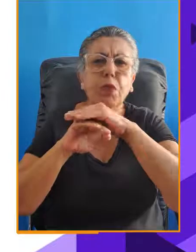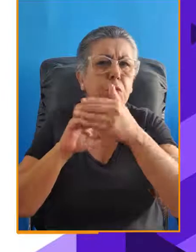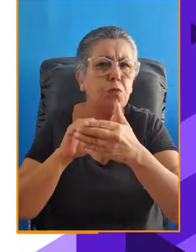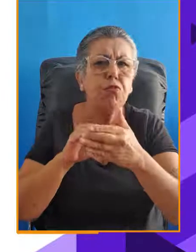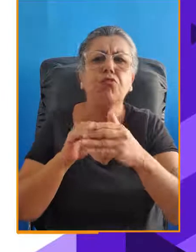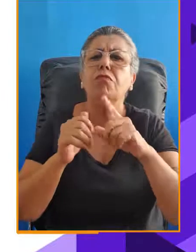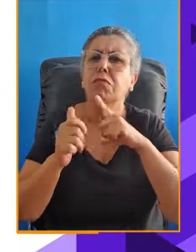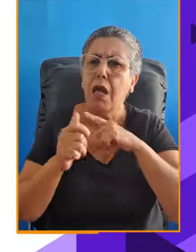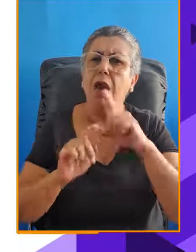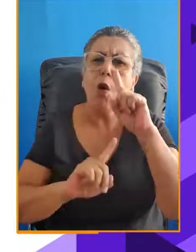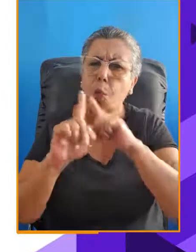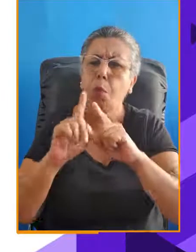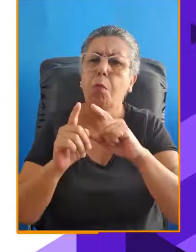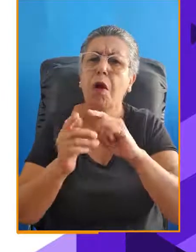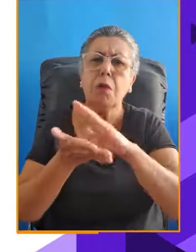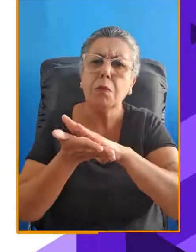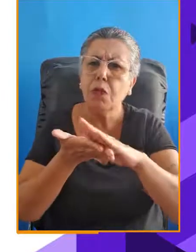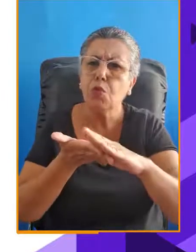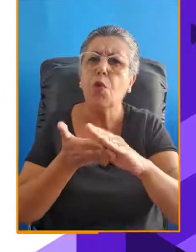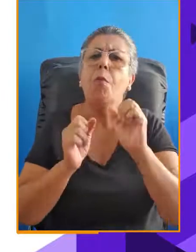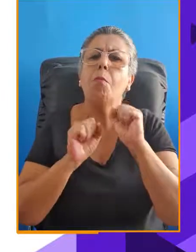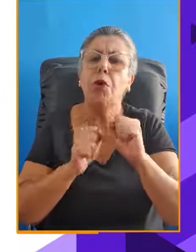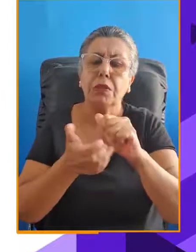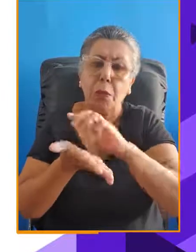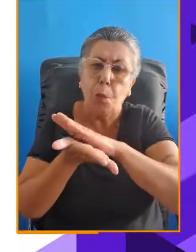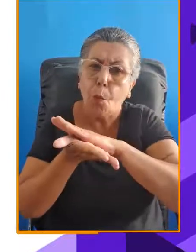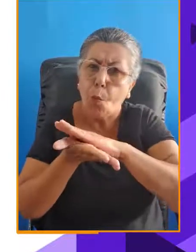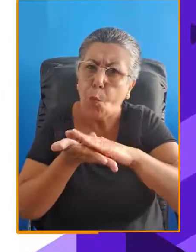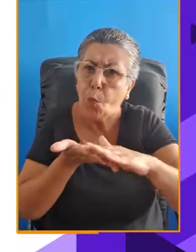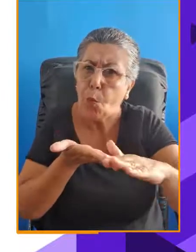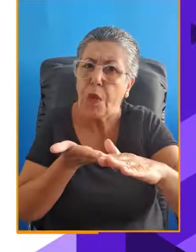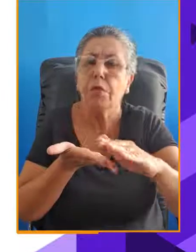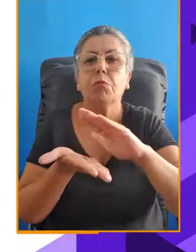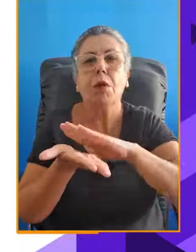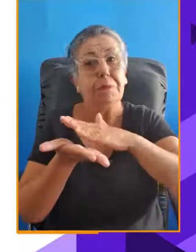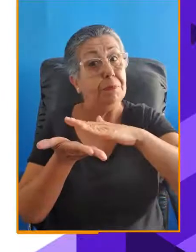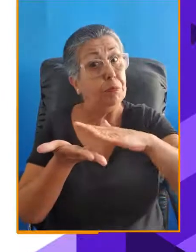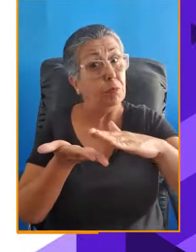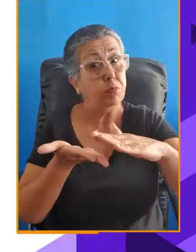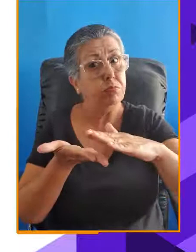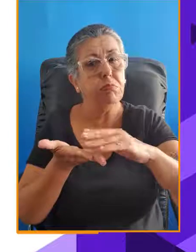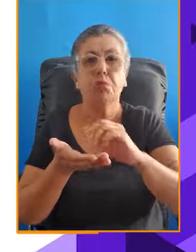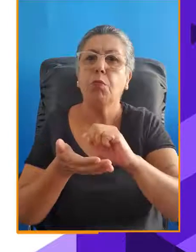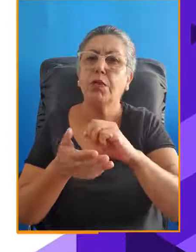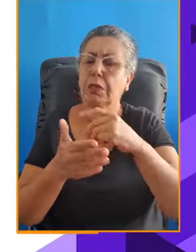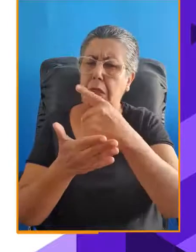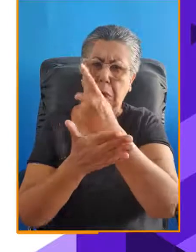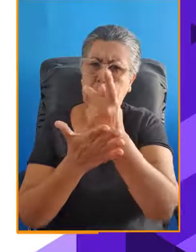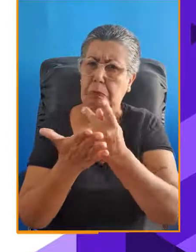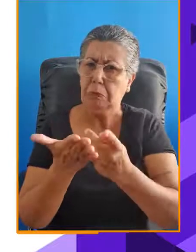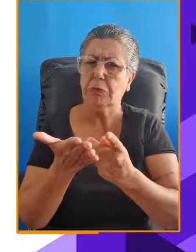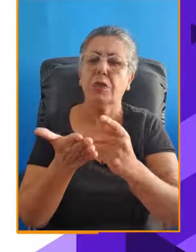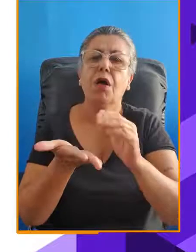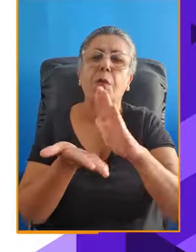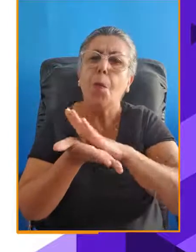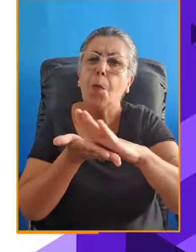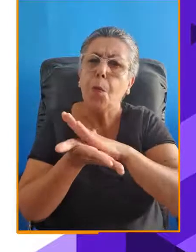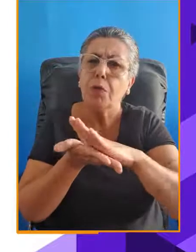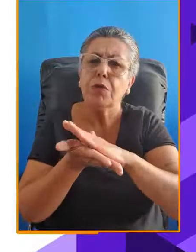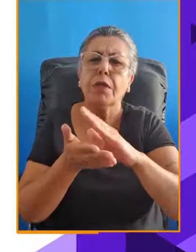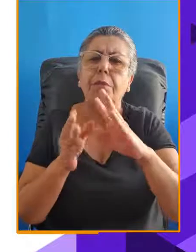superfície tem determinada textura. Ela pode ser lisa, pode ser áspera, pode ser decorada,